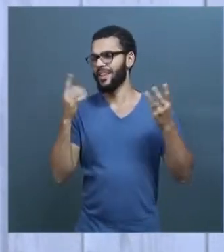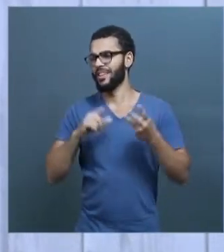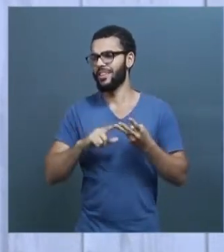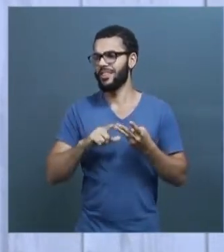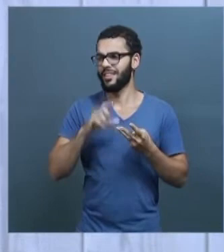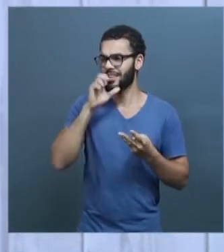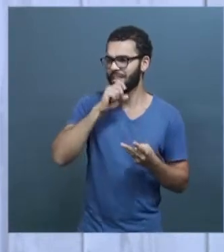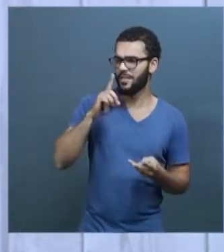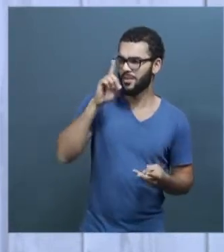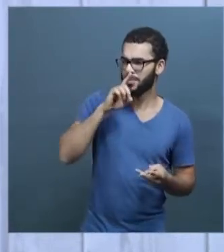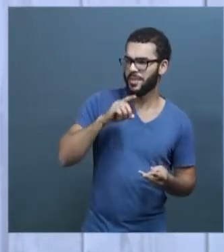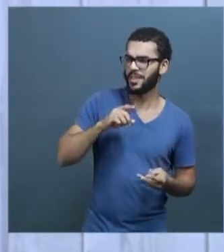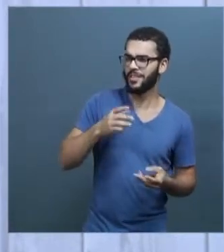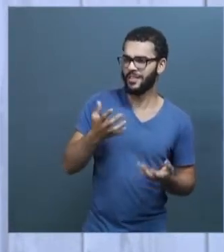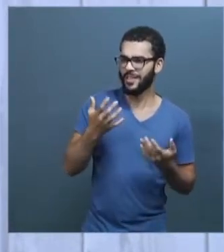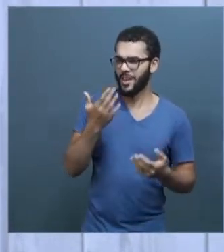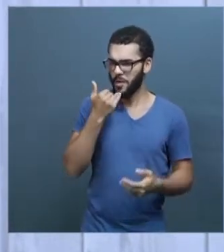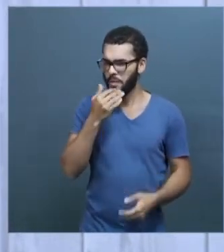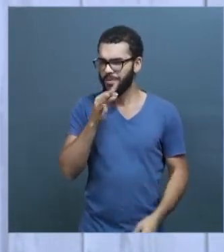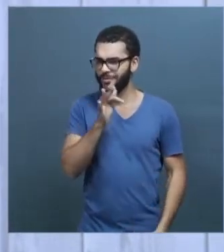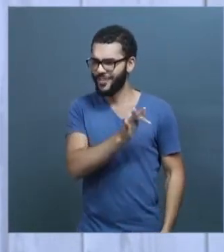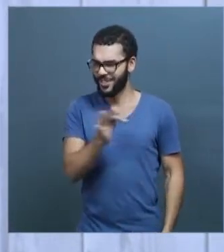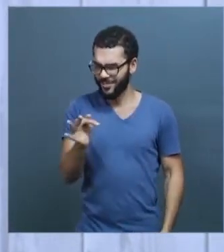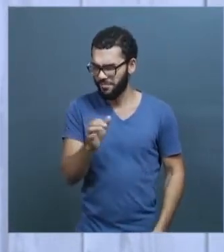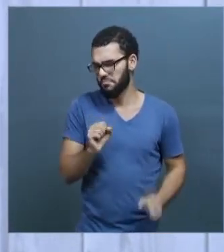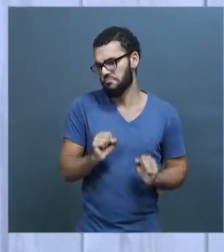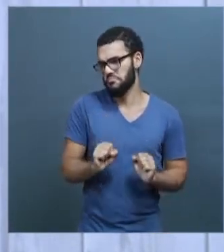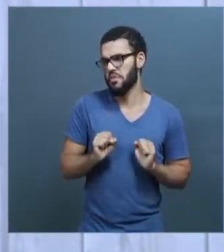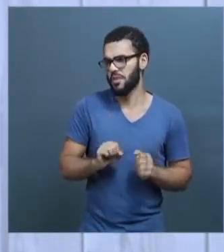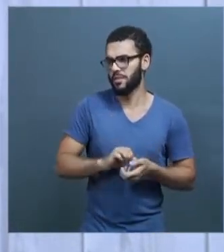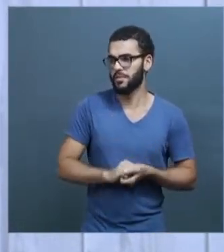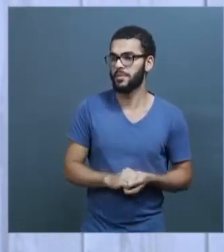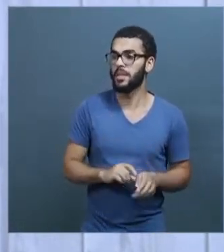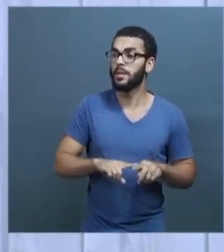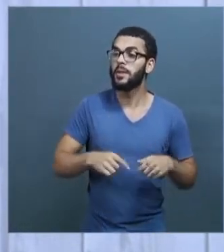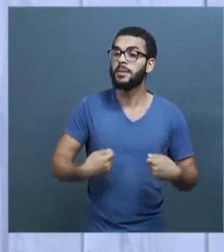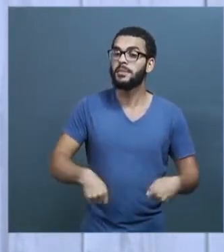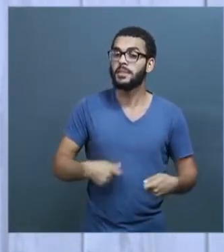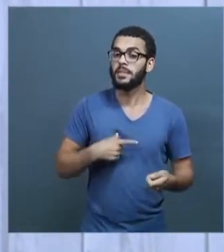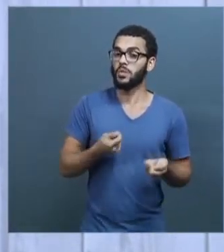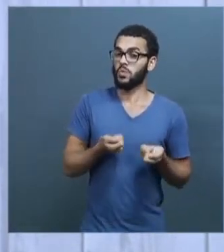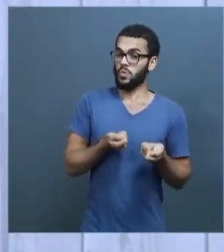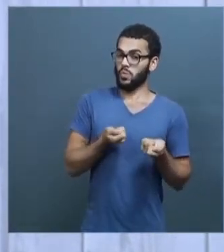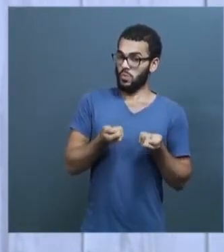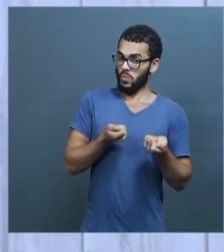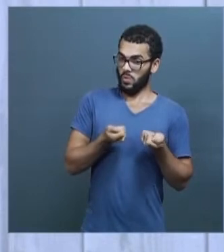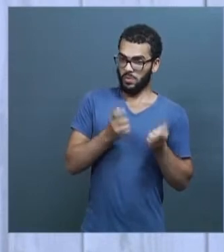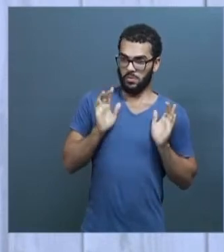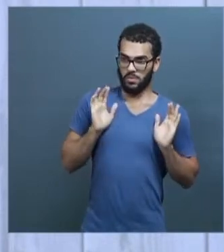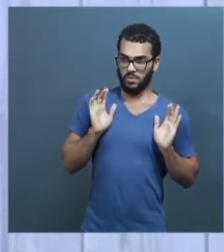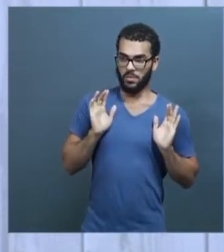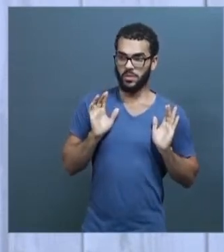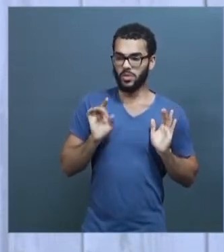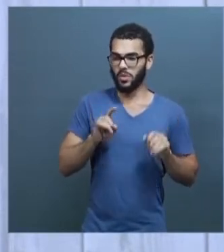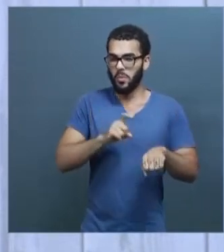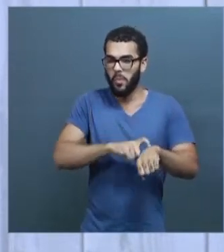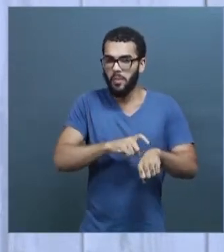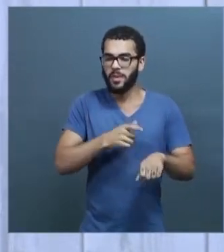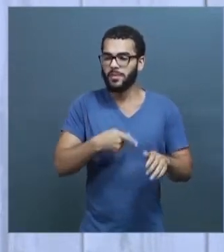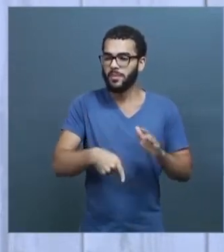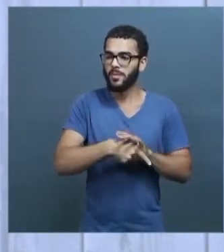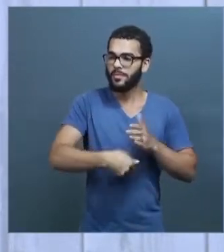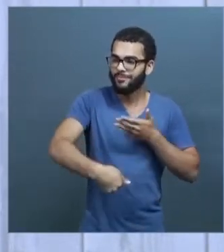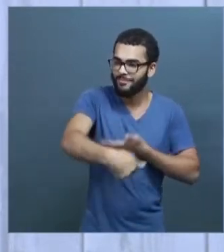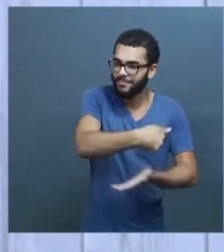fast food, vai lá, libera, né? Mas, assim, é bem controlado e nesses momentos de festa, nessa questão social